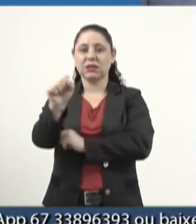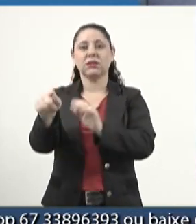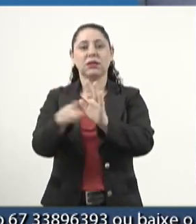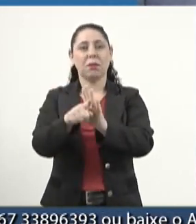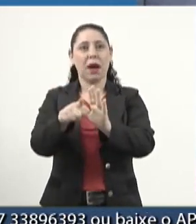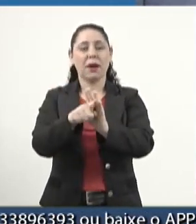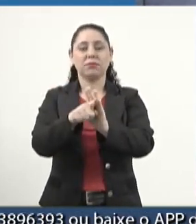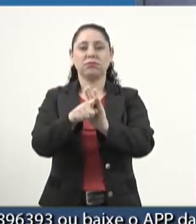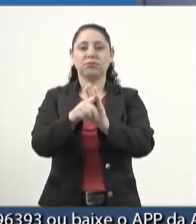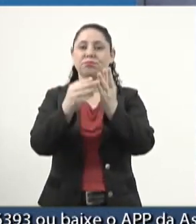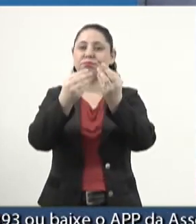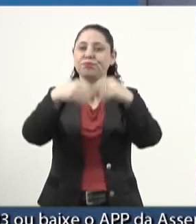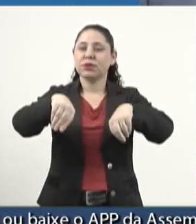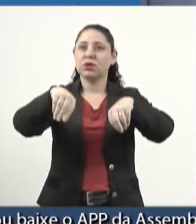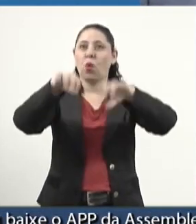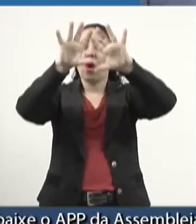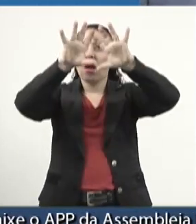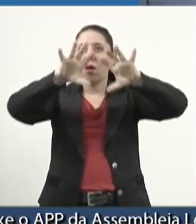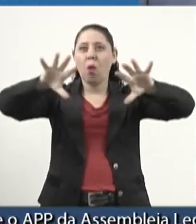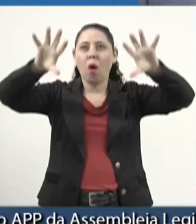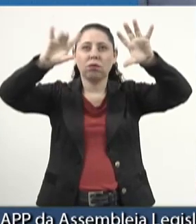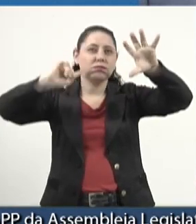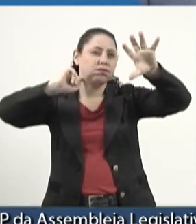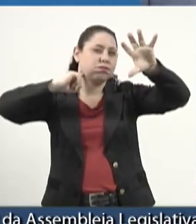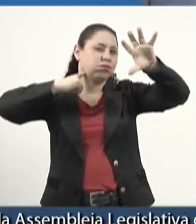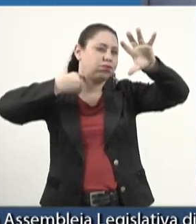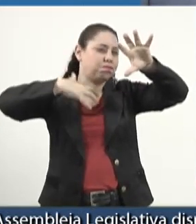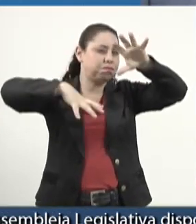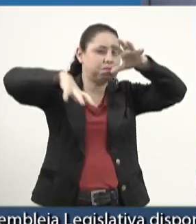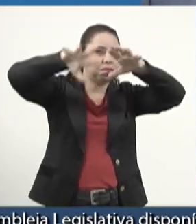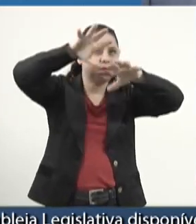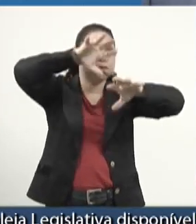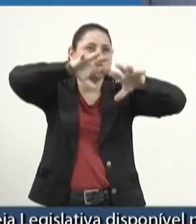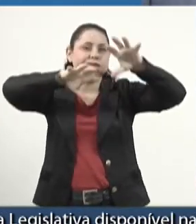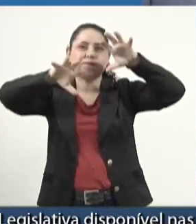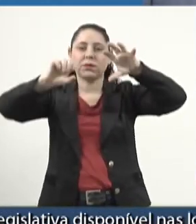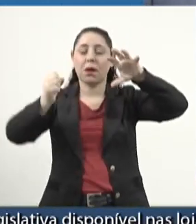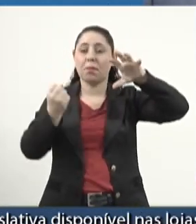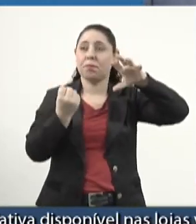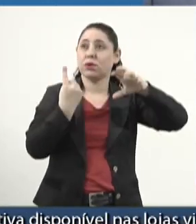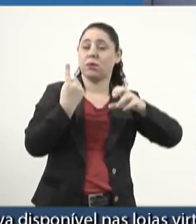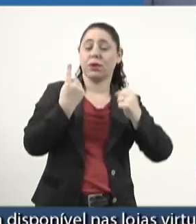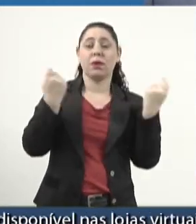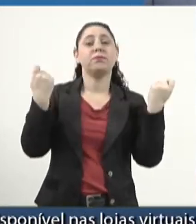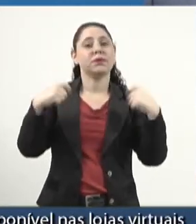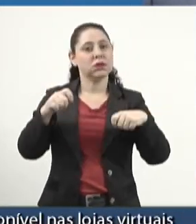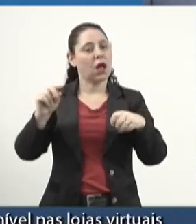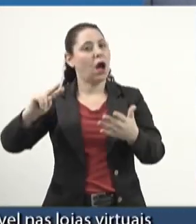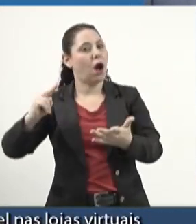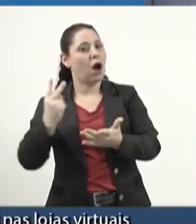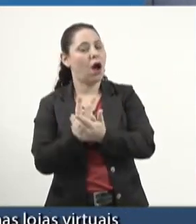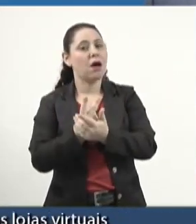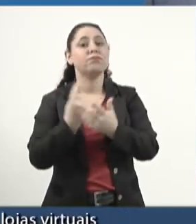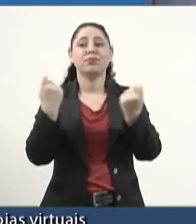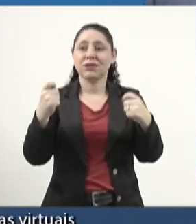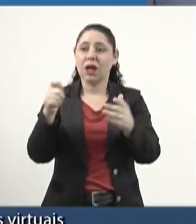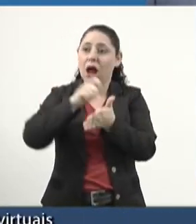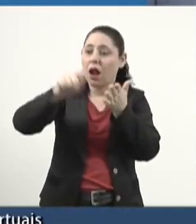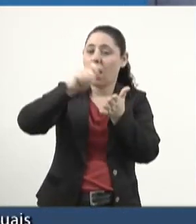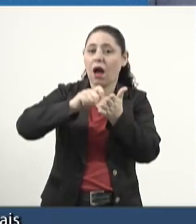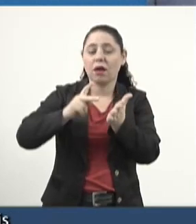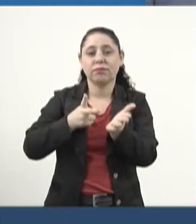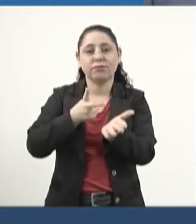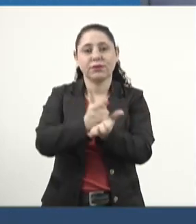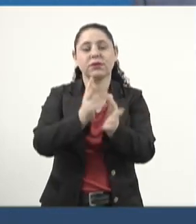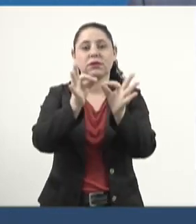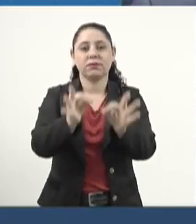clima. A emergência climática torna urgente uma correção de rumo e a implementação do que já